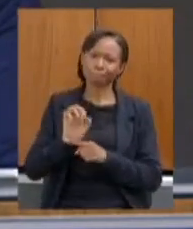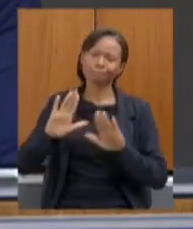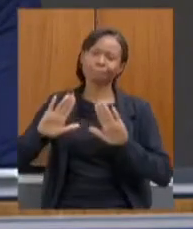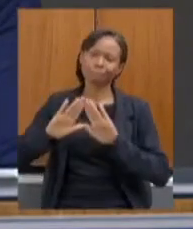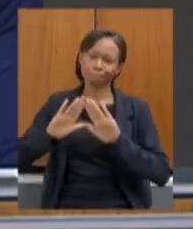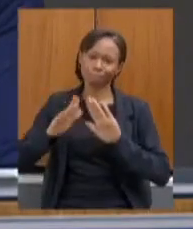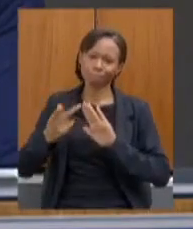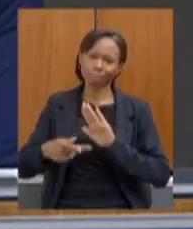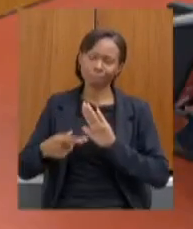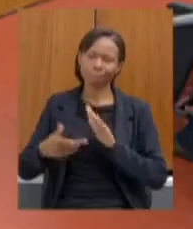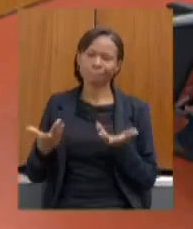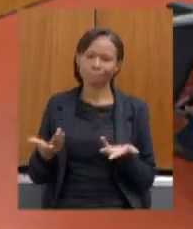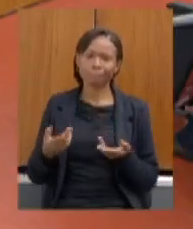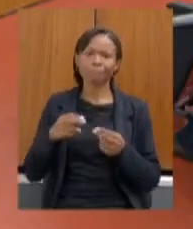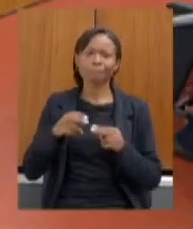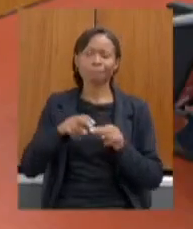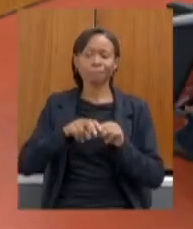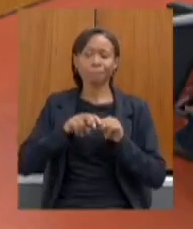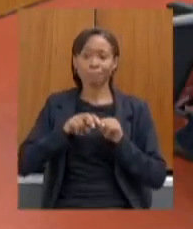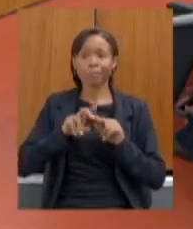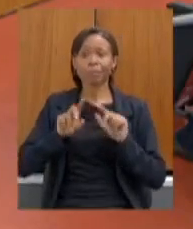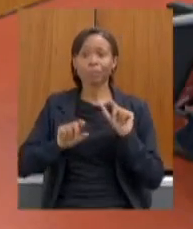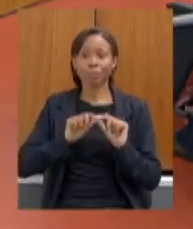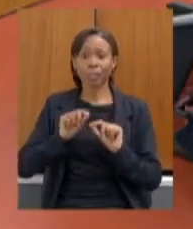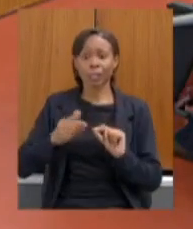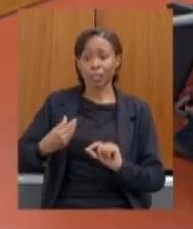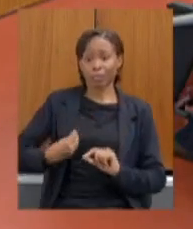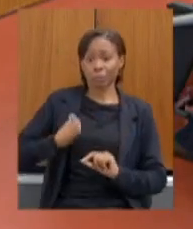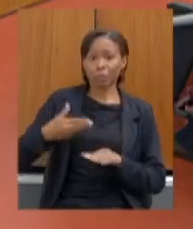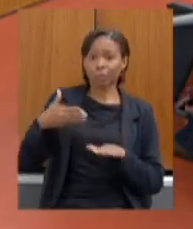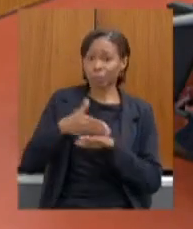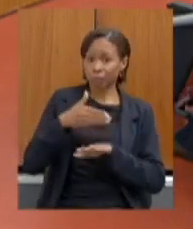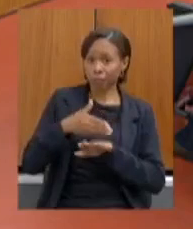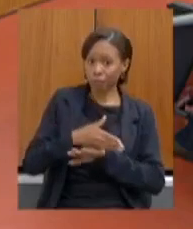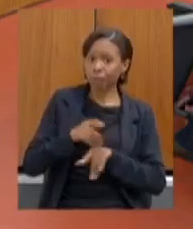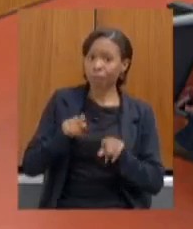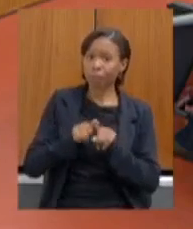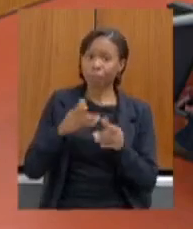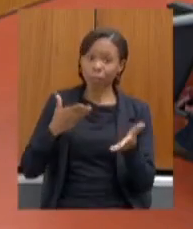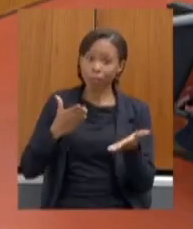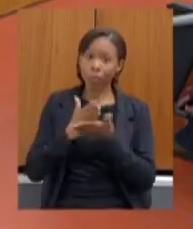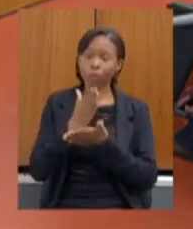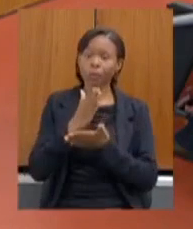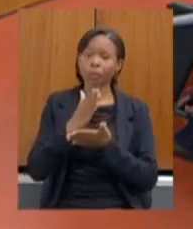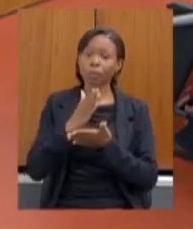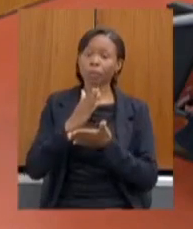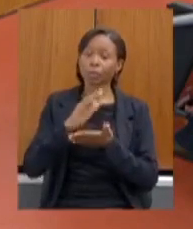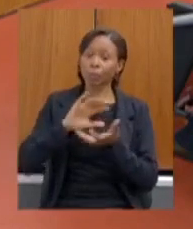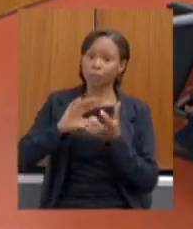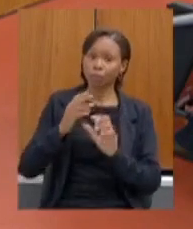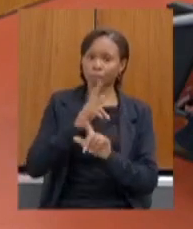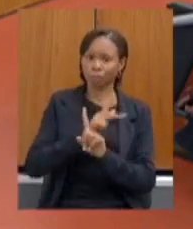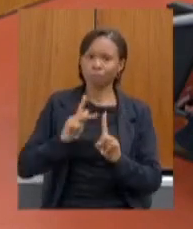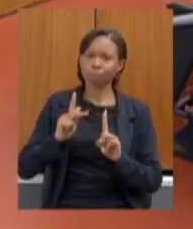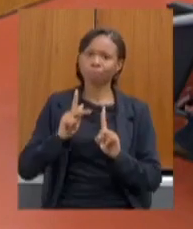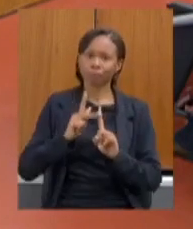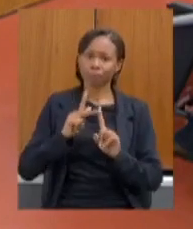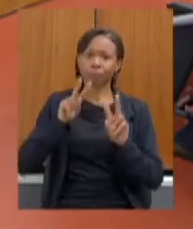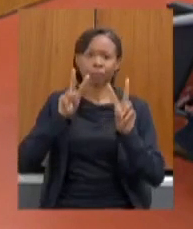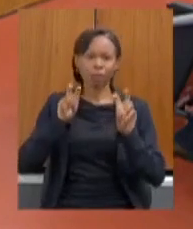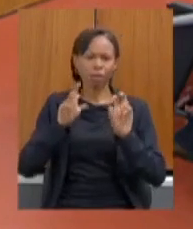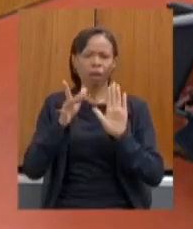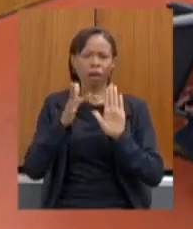Legislativa pela tramitação, participação e aprovação da reforma da Previdência. Essa que, sem dúvida, foi a pauta